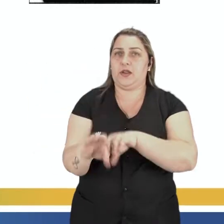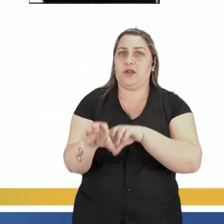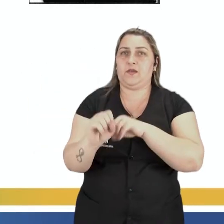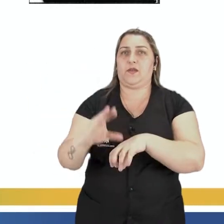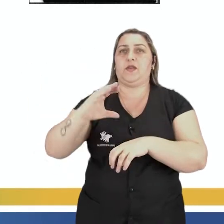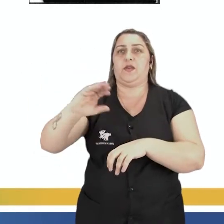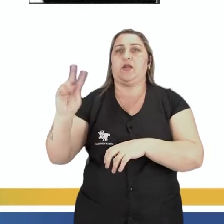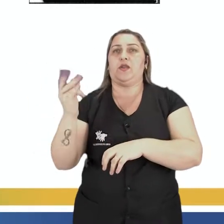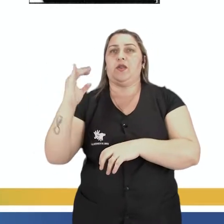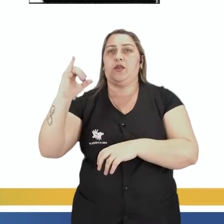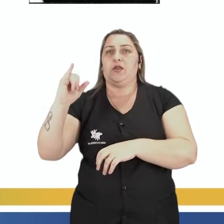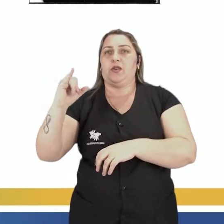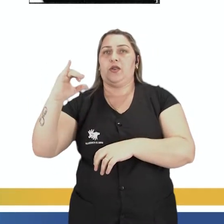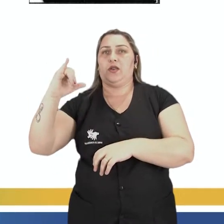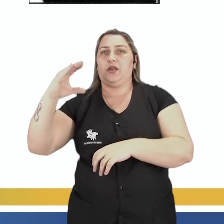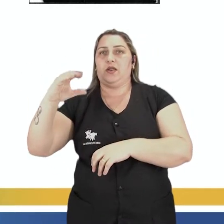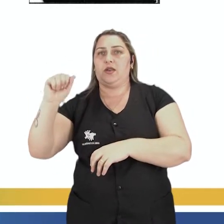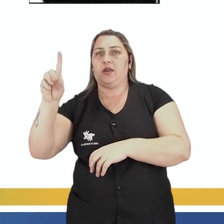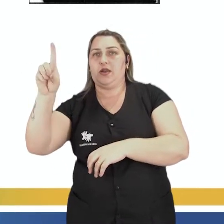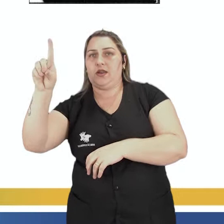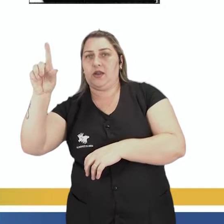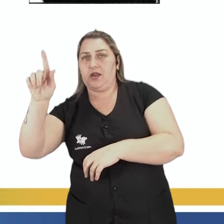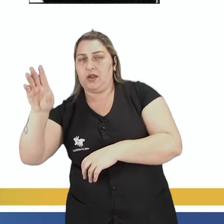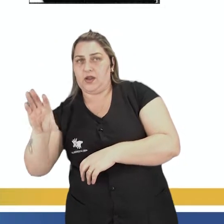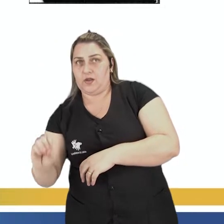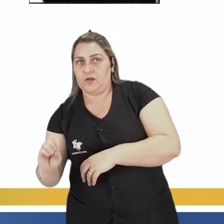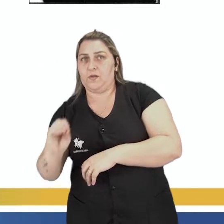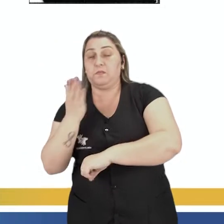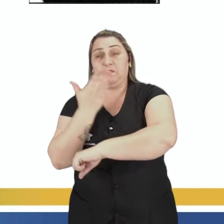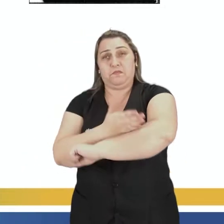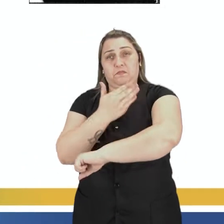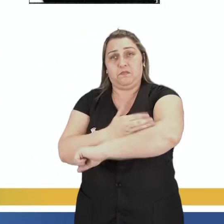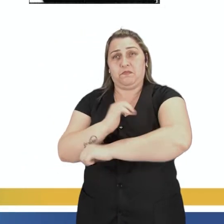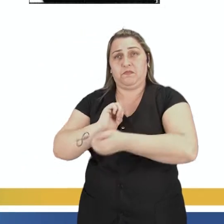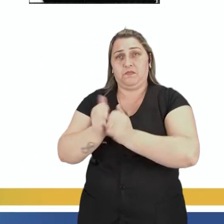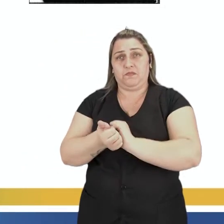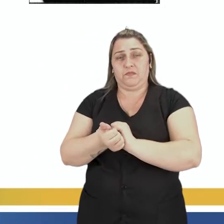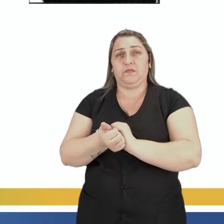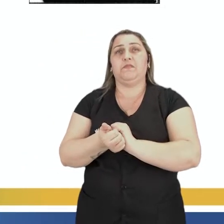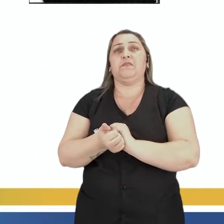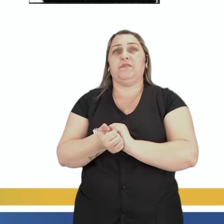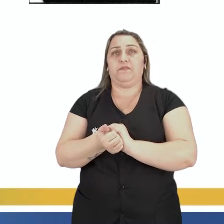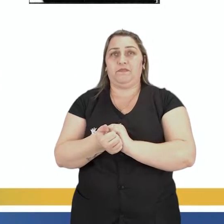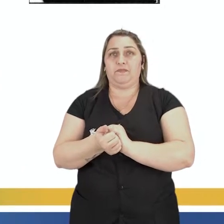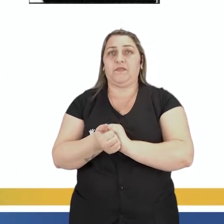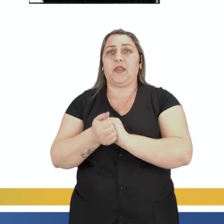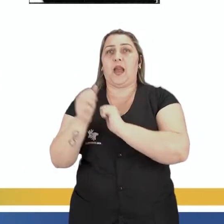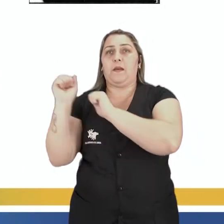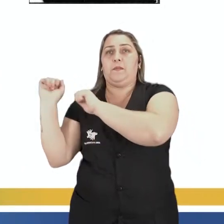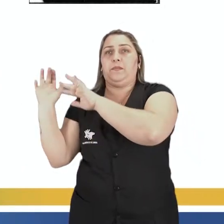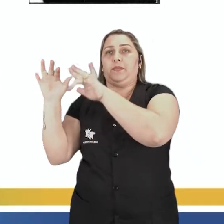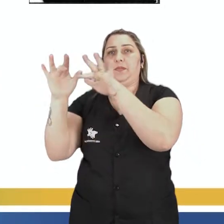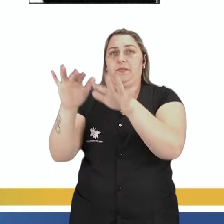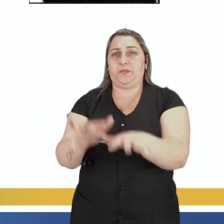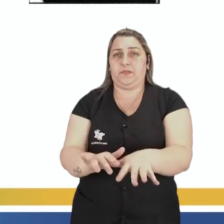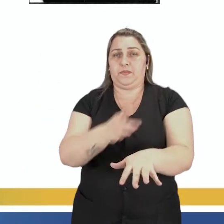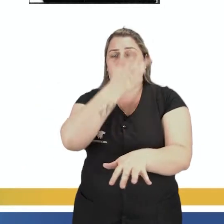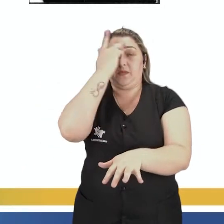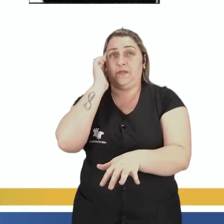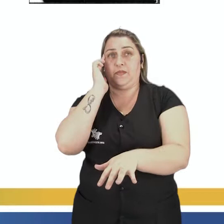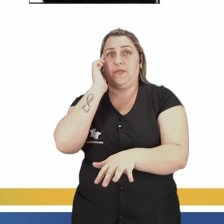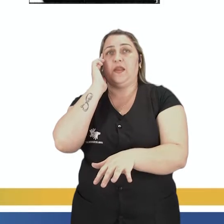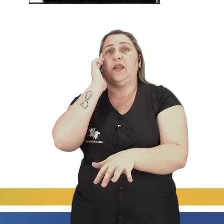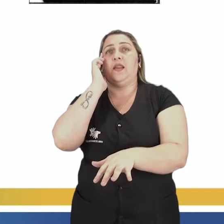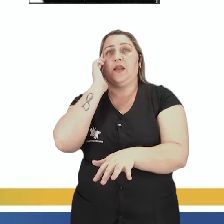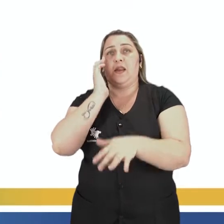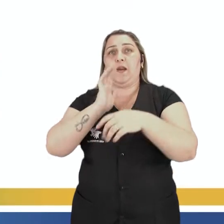que desenvolveu seu trabalho a partir dos jogos recreativos praticados com as levas de imigrantes que chegaram durante a